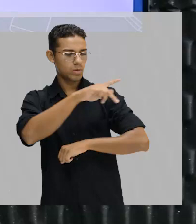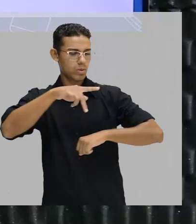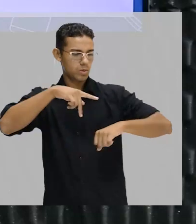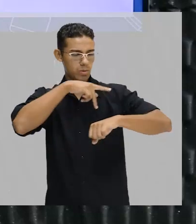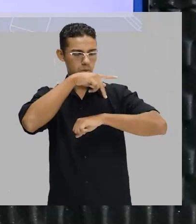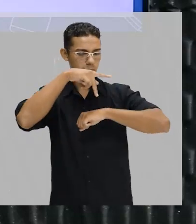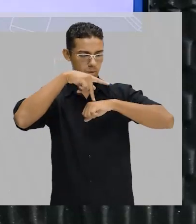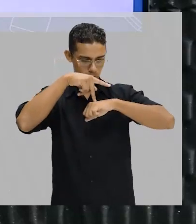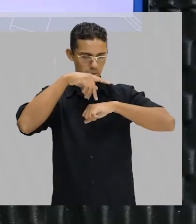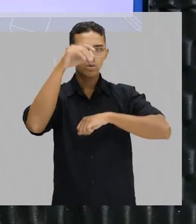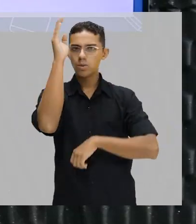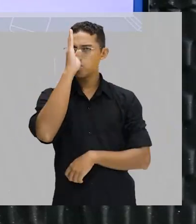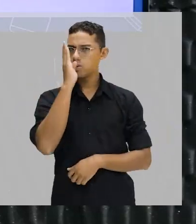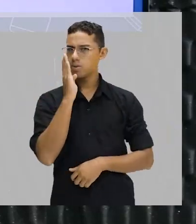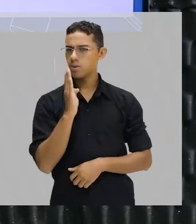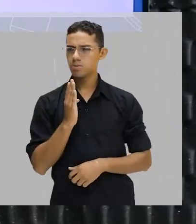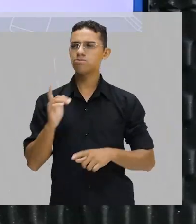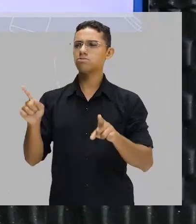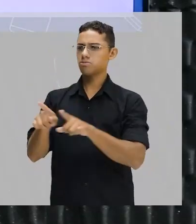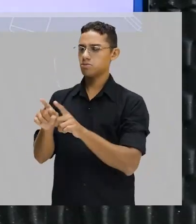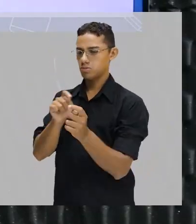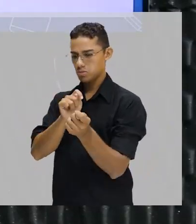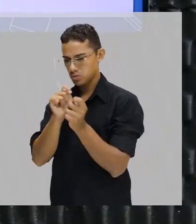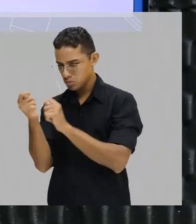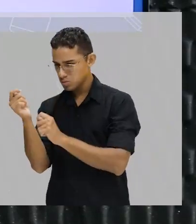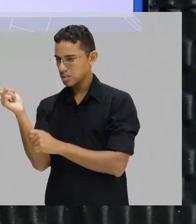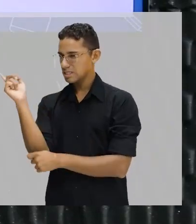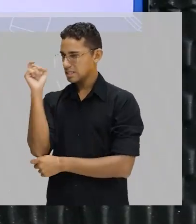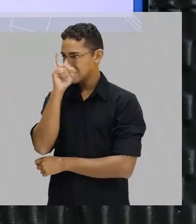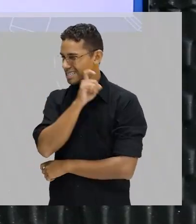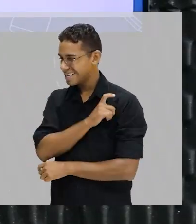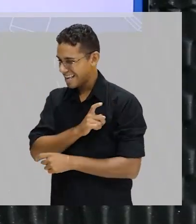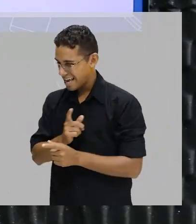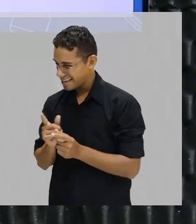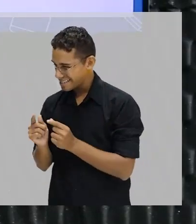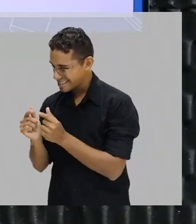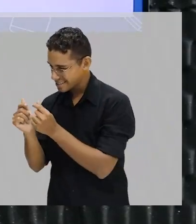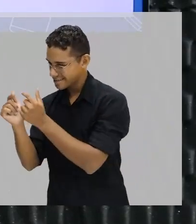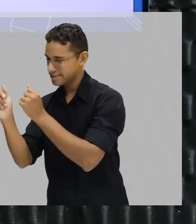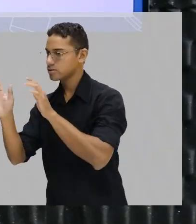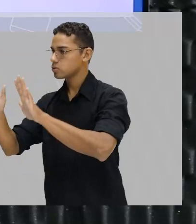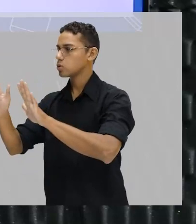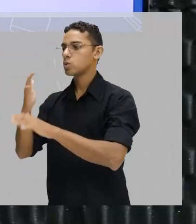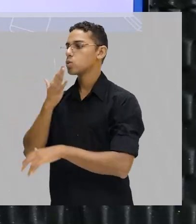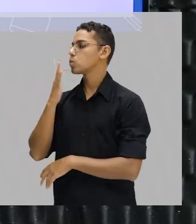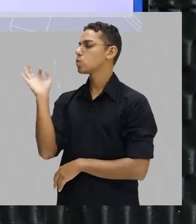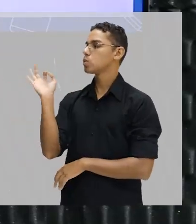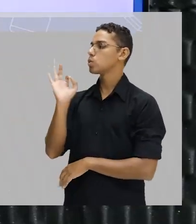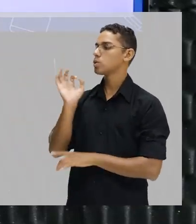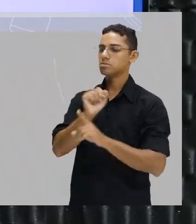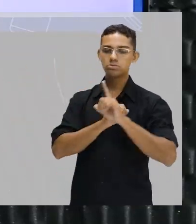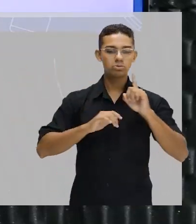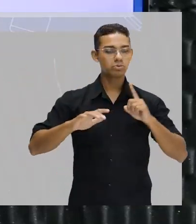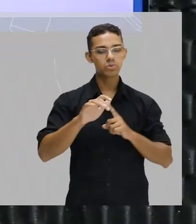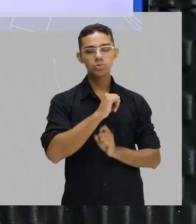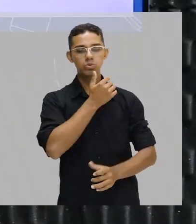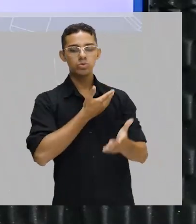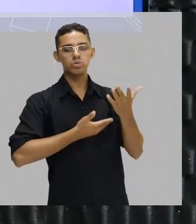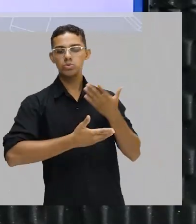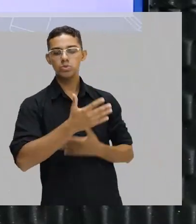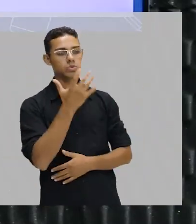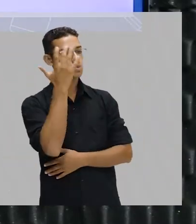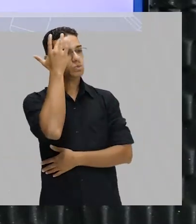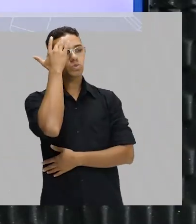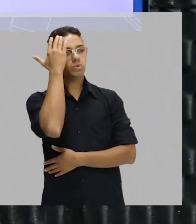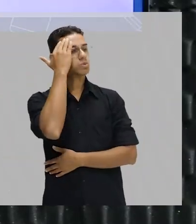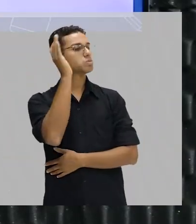grandes dificuldades econômicas e sociais. Se for uma pessoa que não tem conhecimento disso, ela não vai conseguir fazer essa